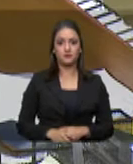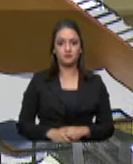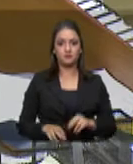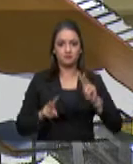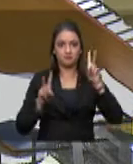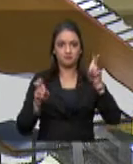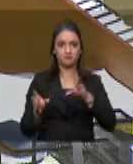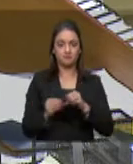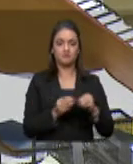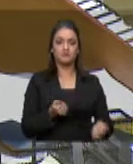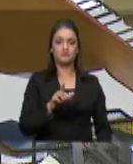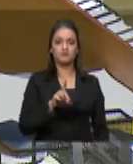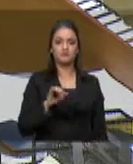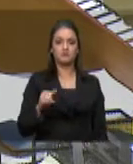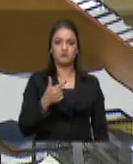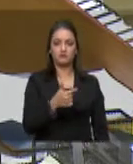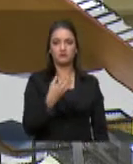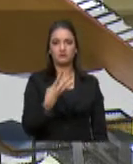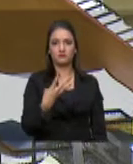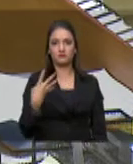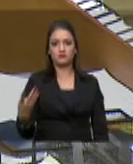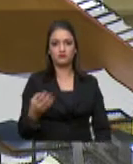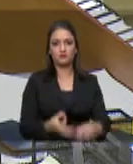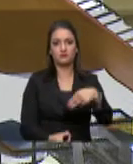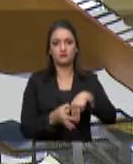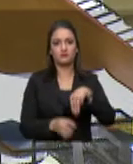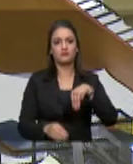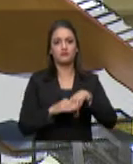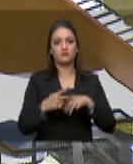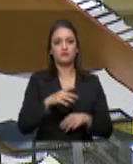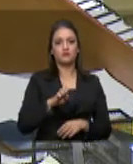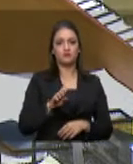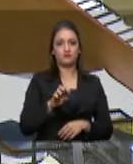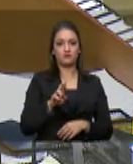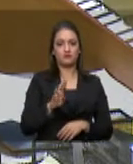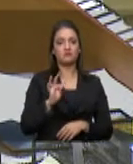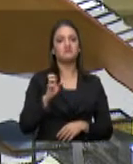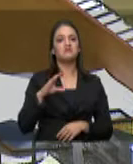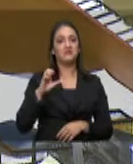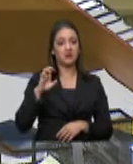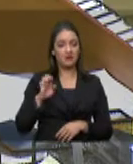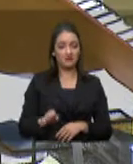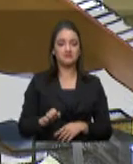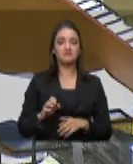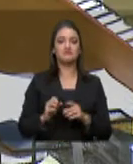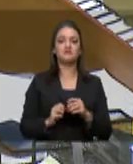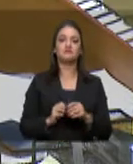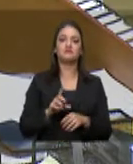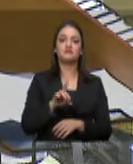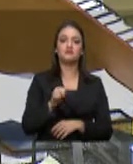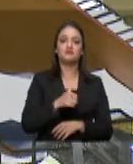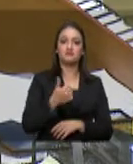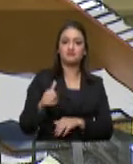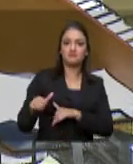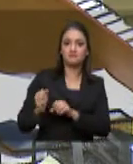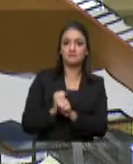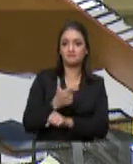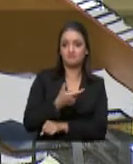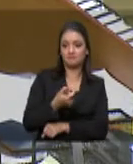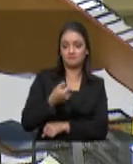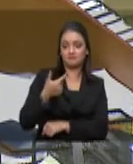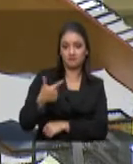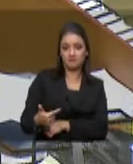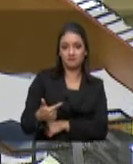ADI 244, ministro Sepúlveda Pertence, julgado em 11 de setembro de 2002. Há também um precedente mais